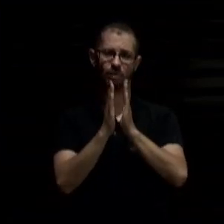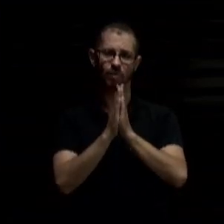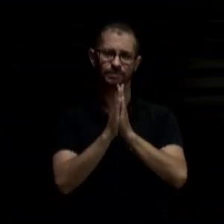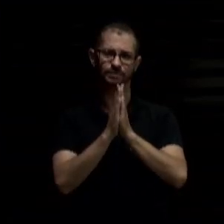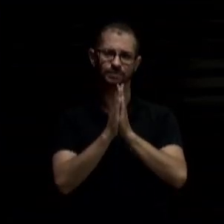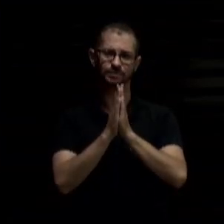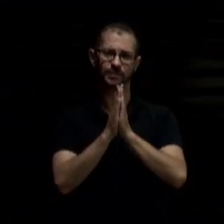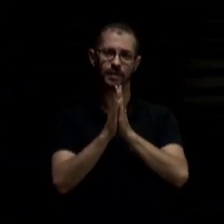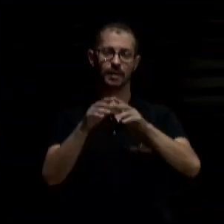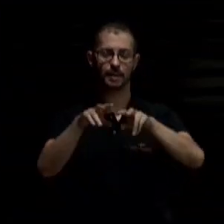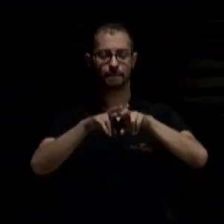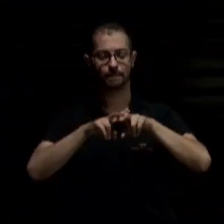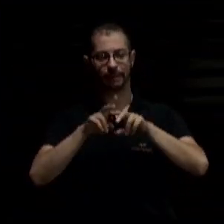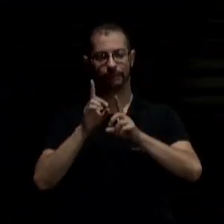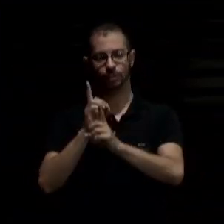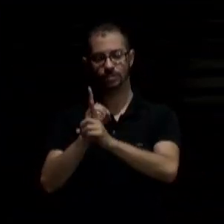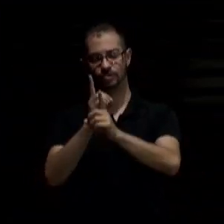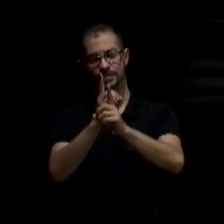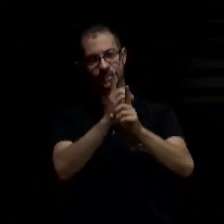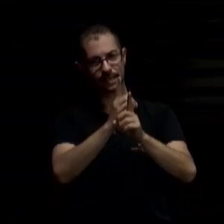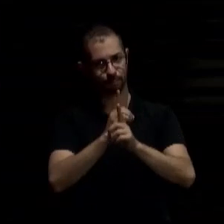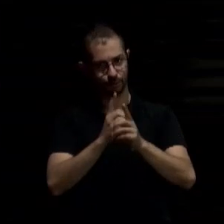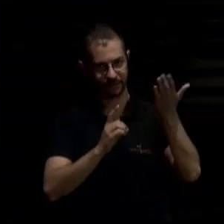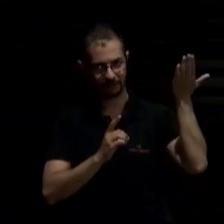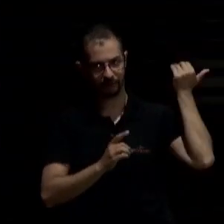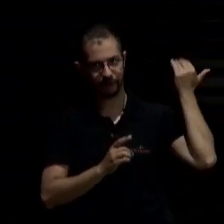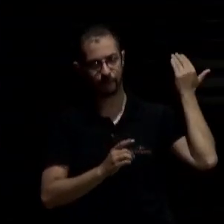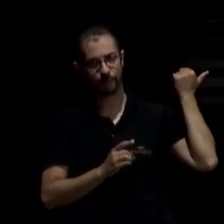pelos seus discípulos da época